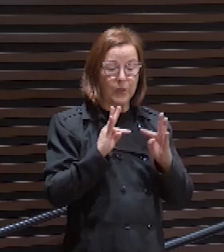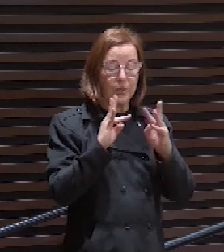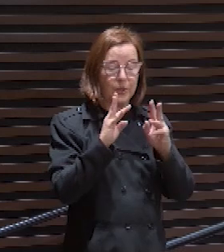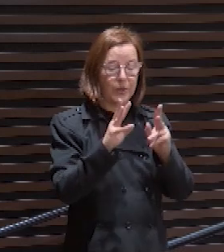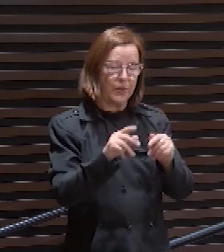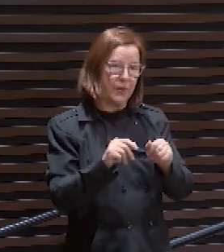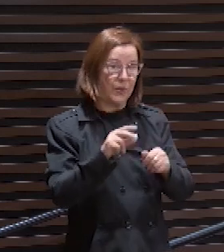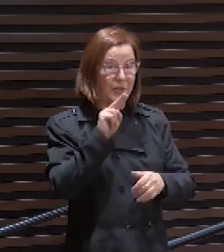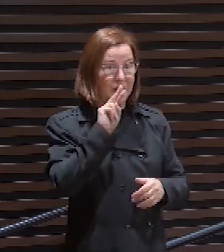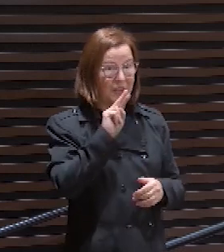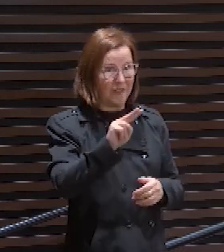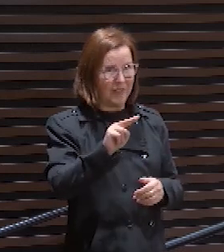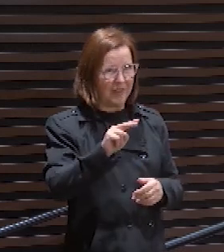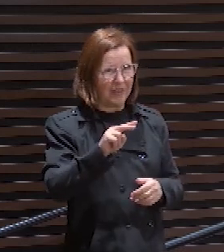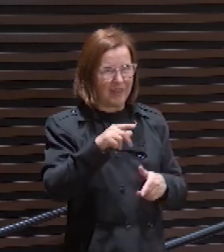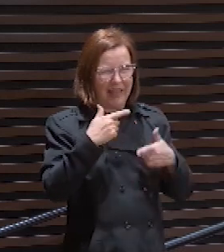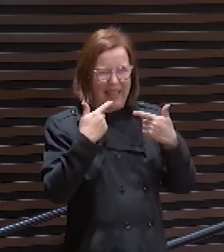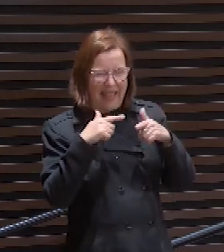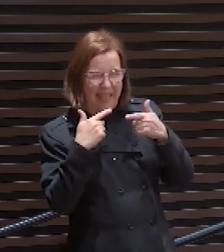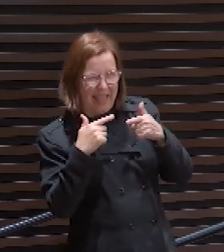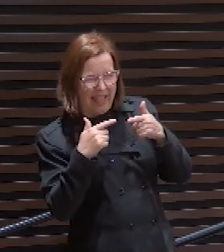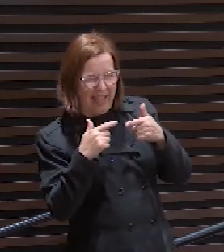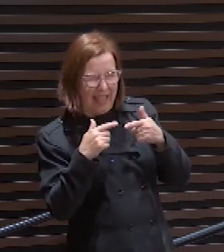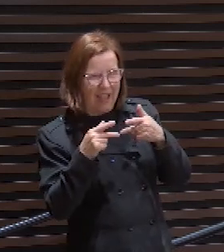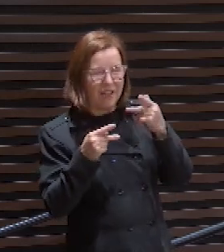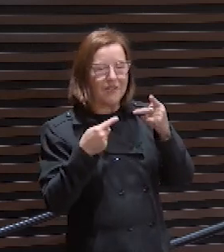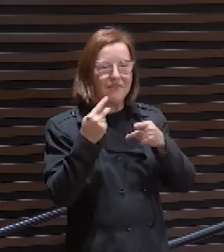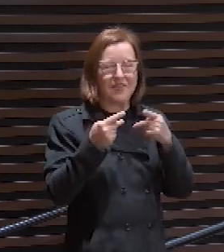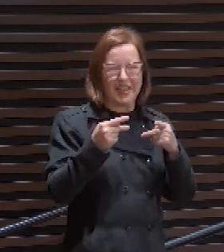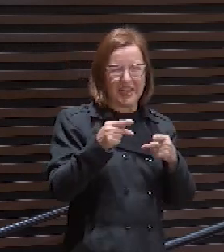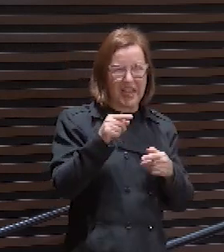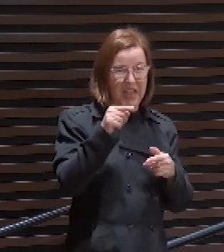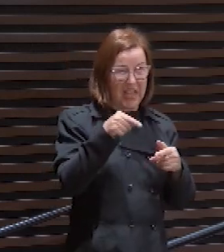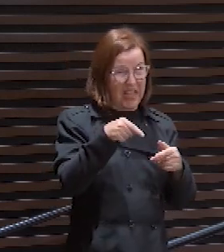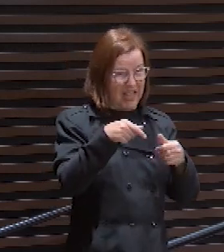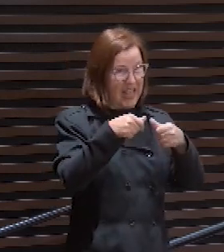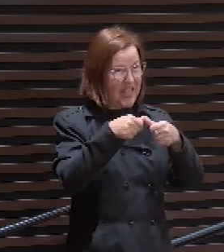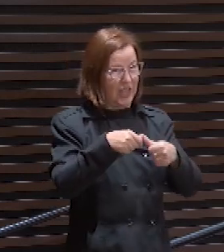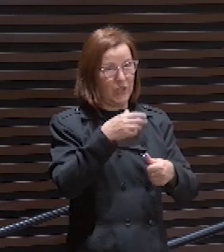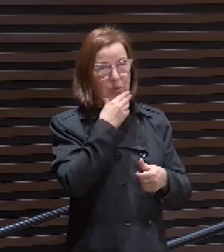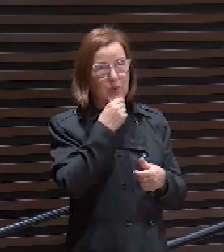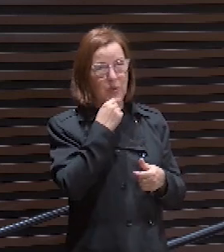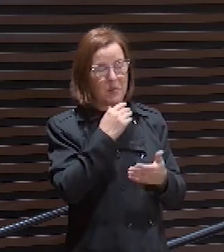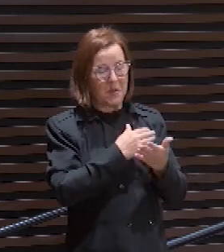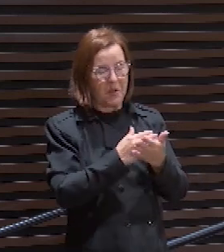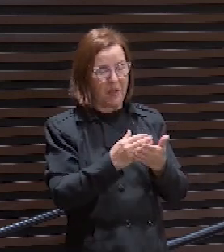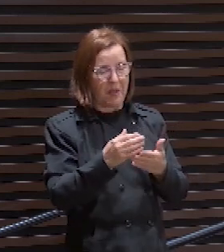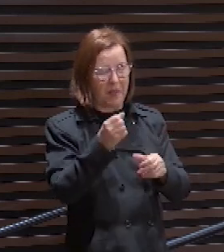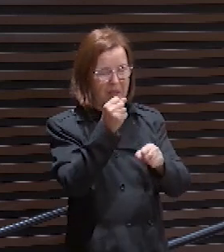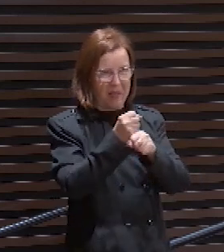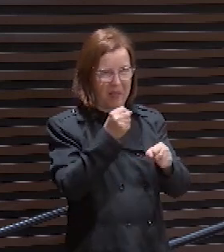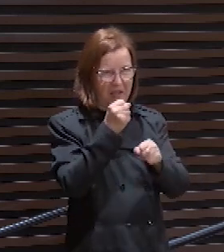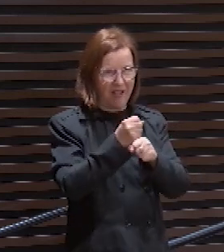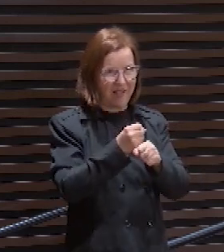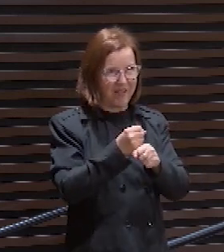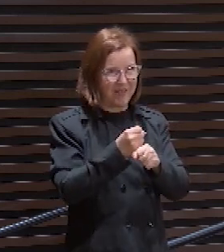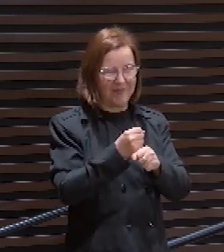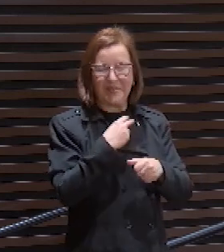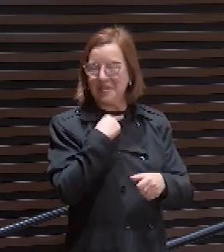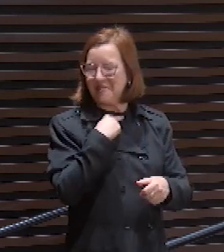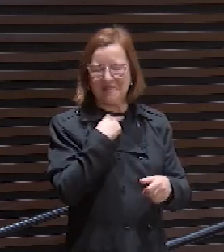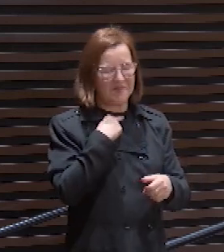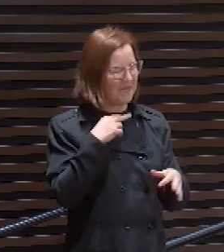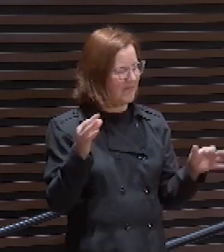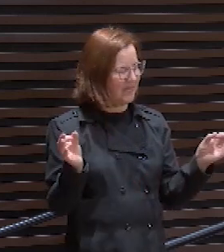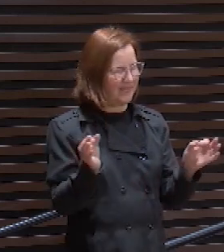a virem zombem dele, dizendo: este homem começou a construir e não